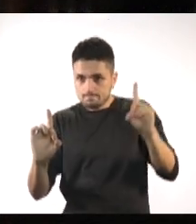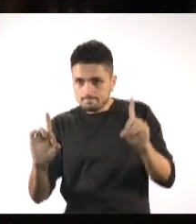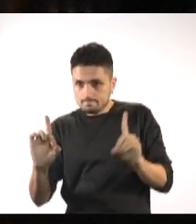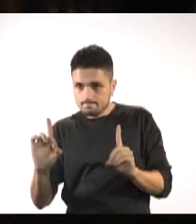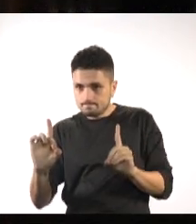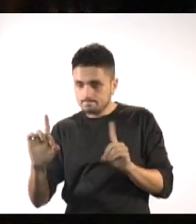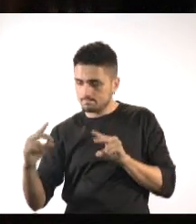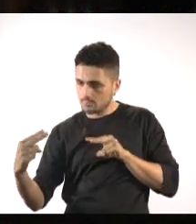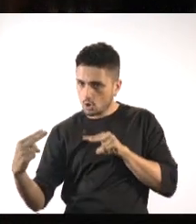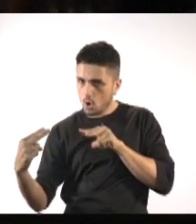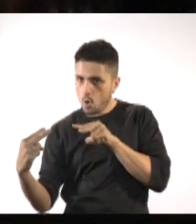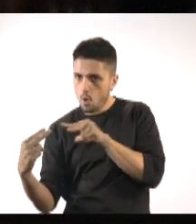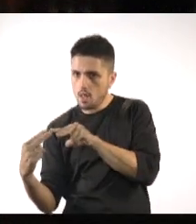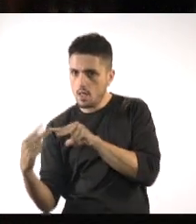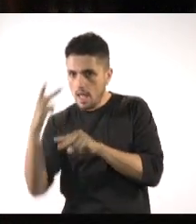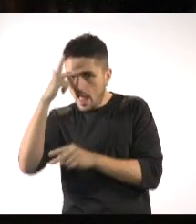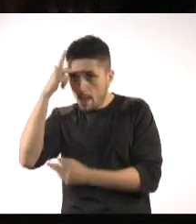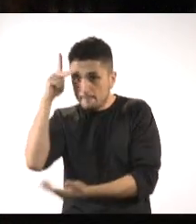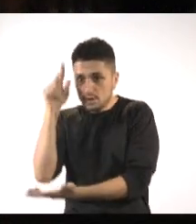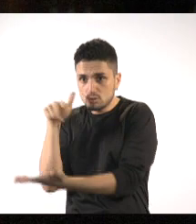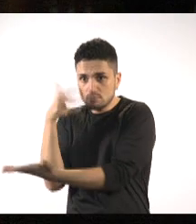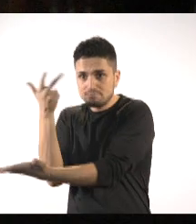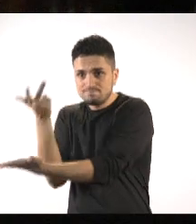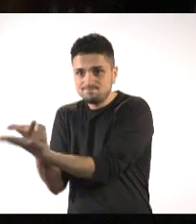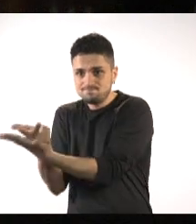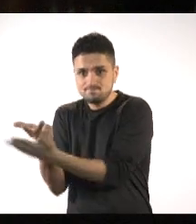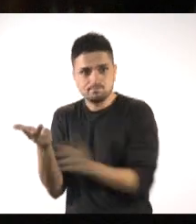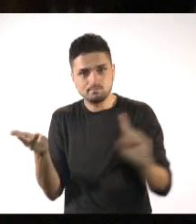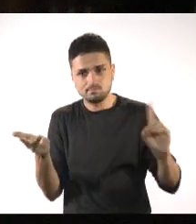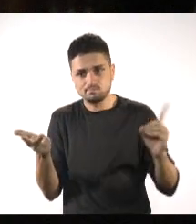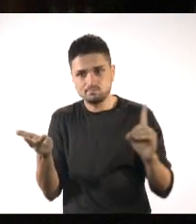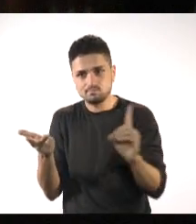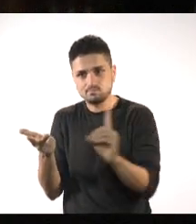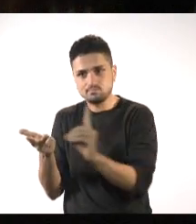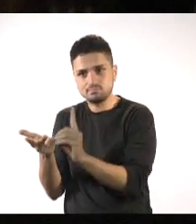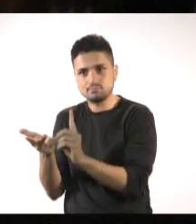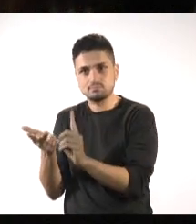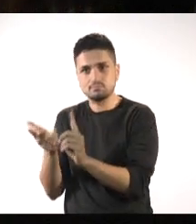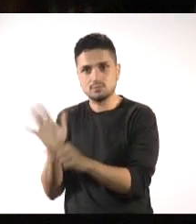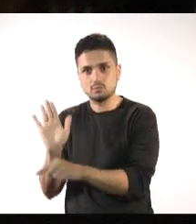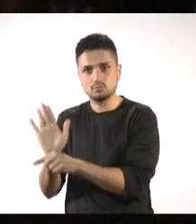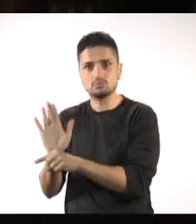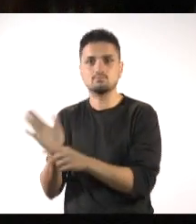caído na beira da estrada e se compromete com ele. De uma